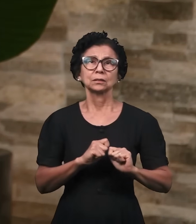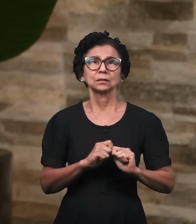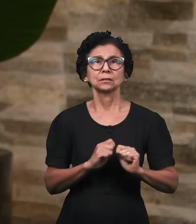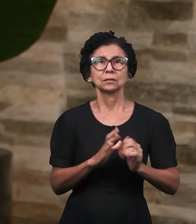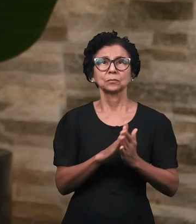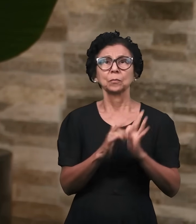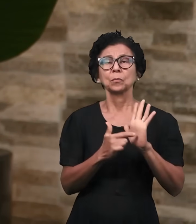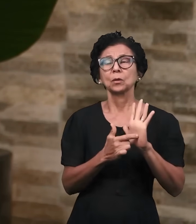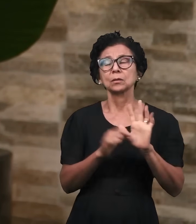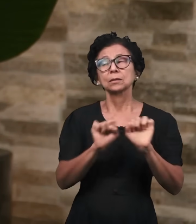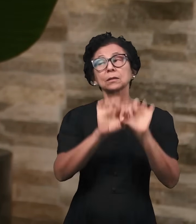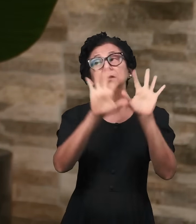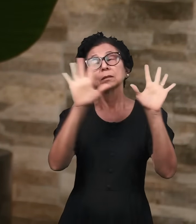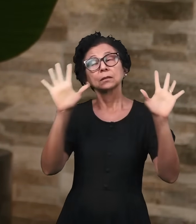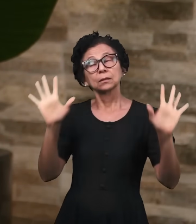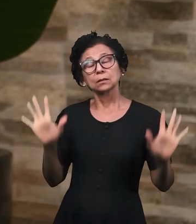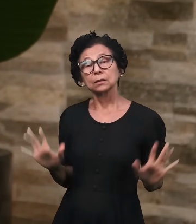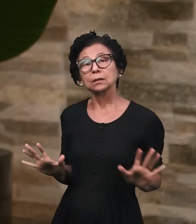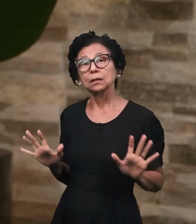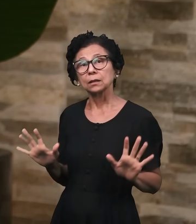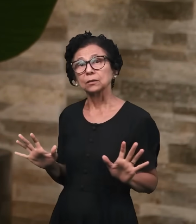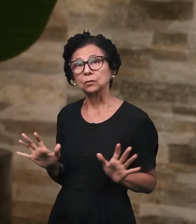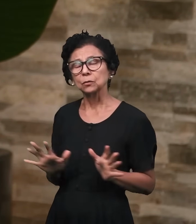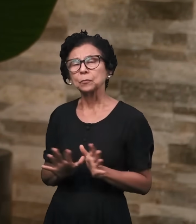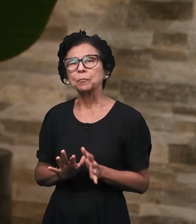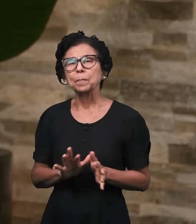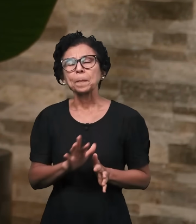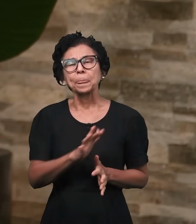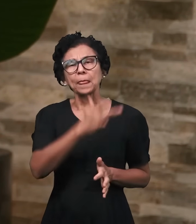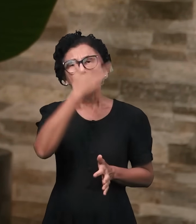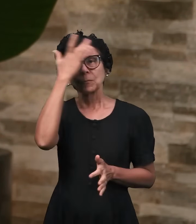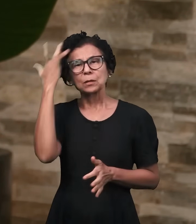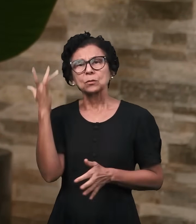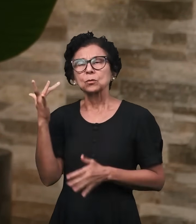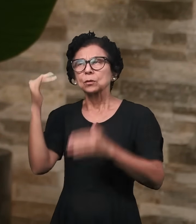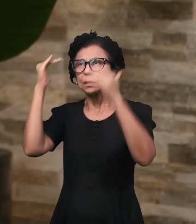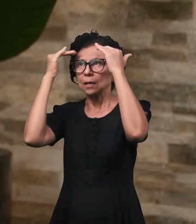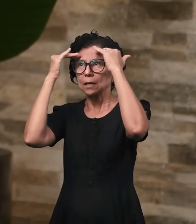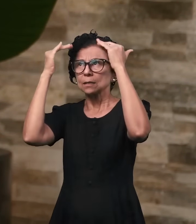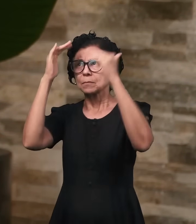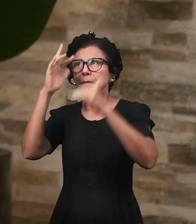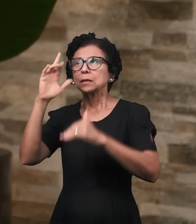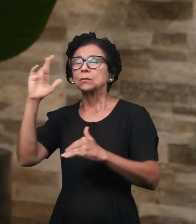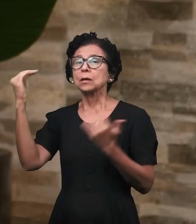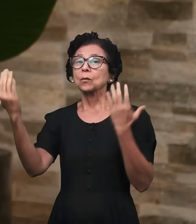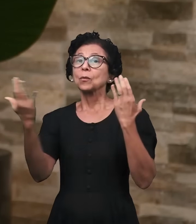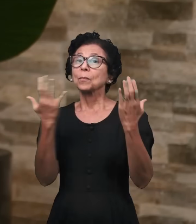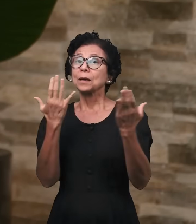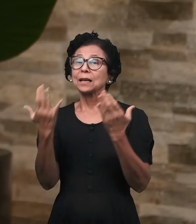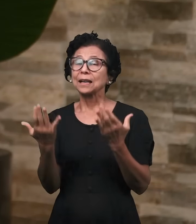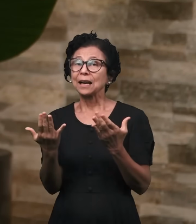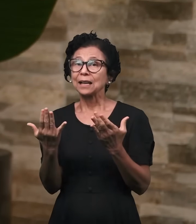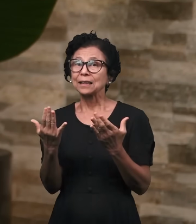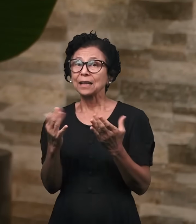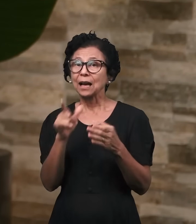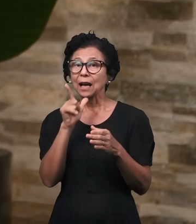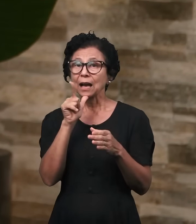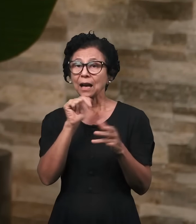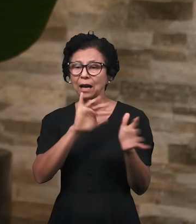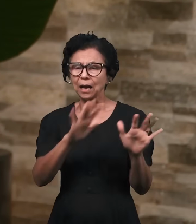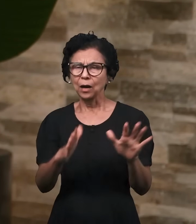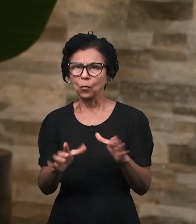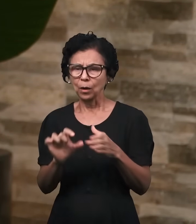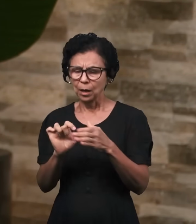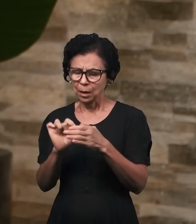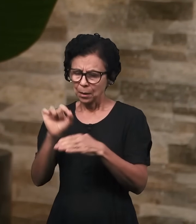leu, que aquele que teme ao Senhor é comparado a uma árvore que é plantada junto a ribeiro de águas, a qual